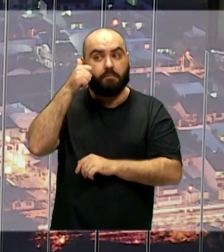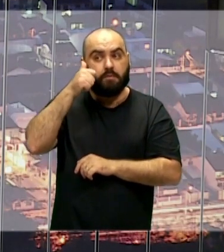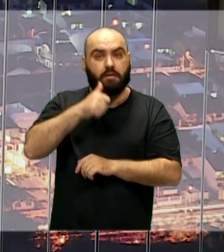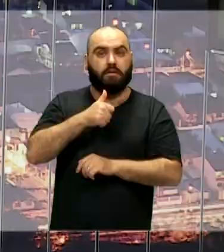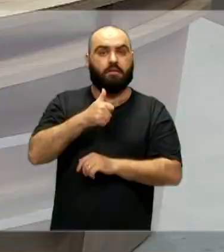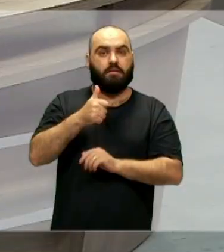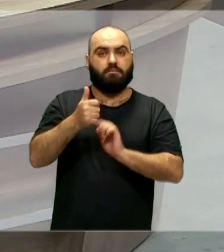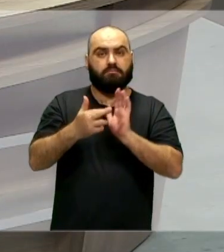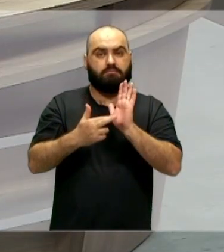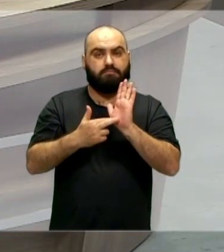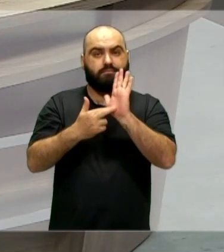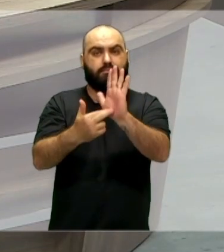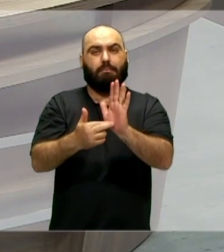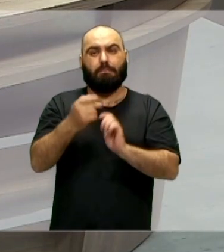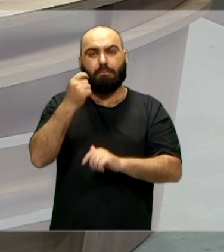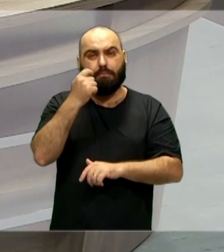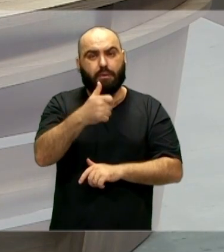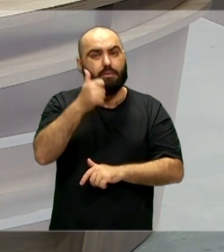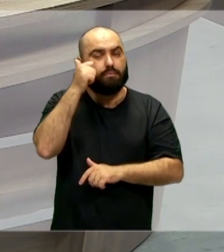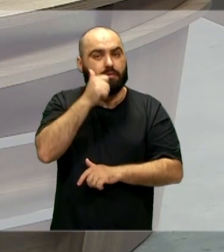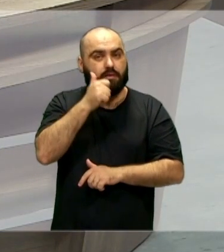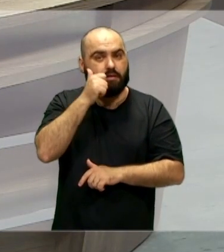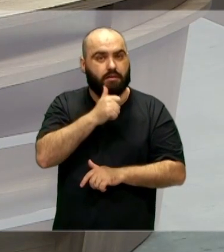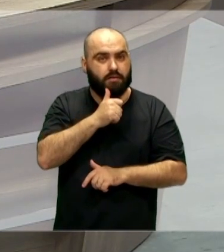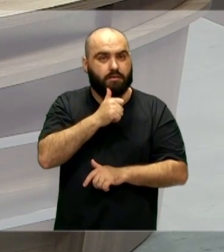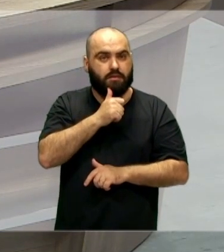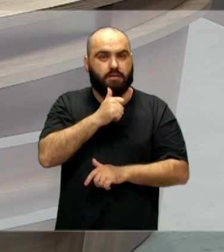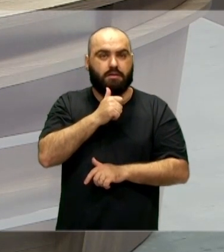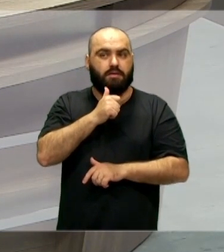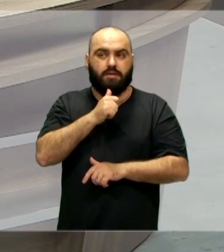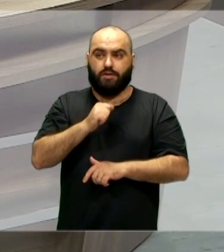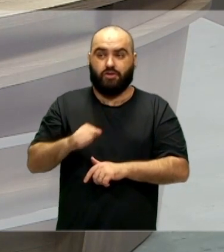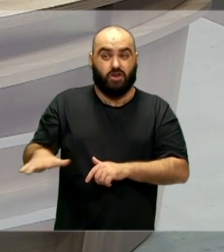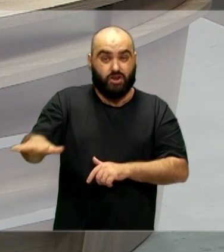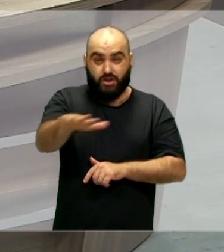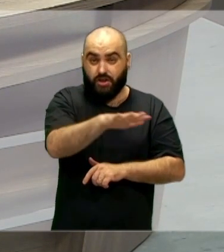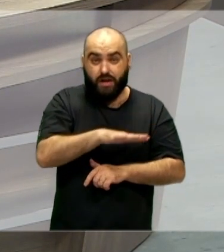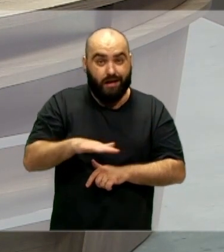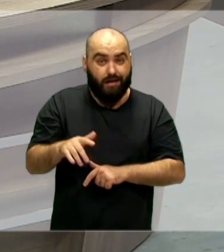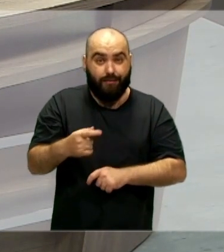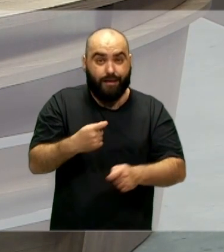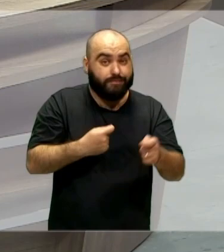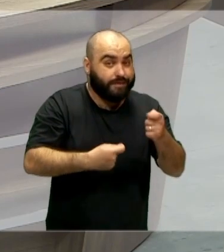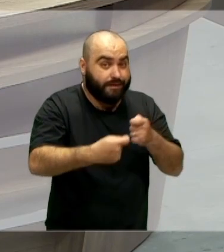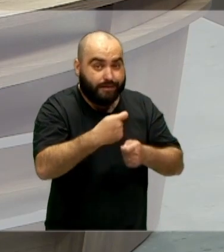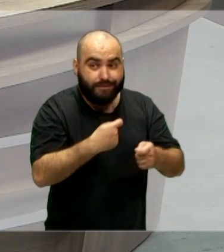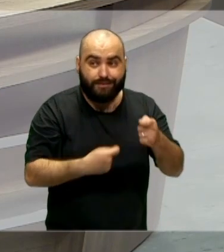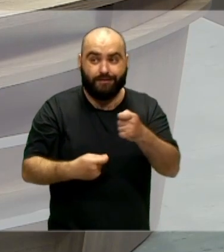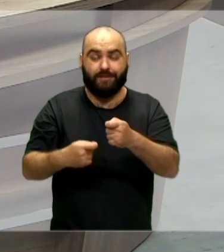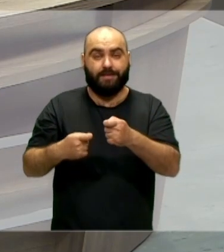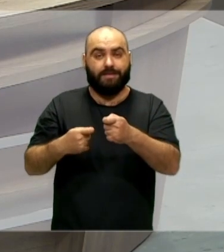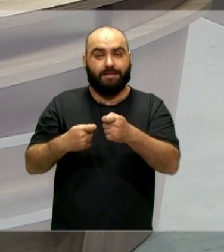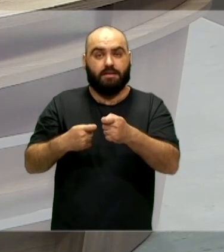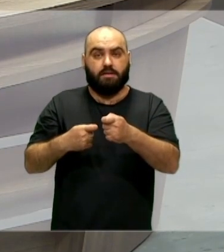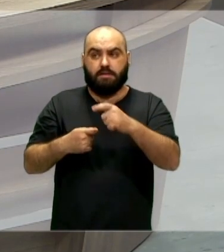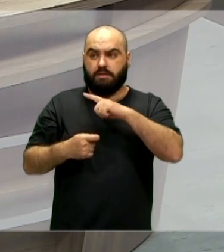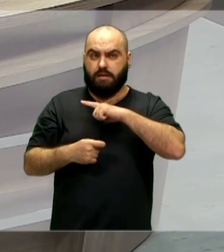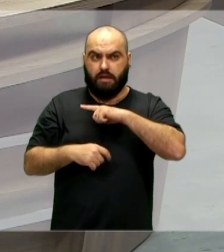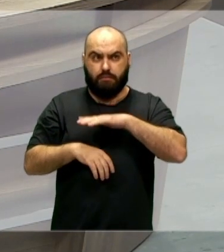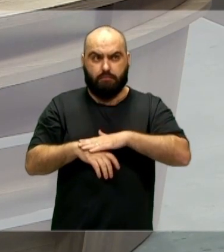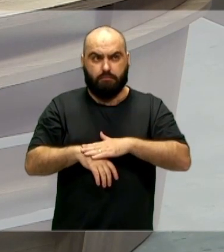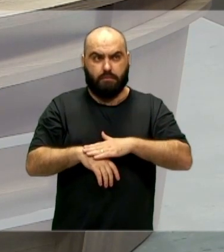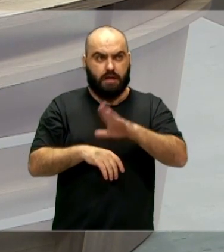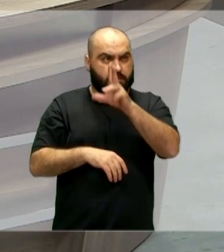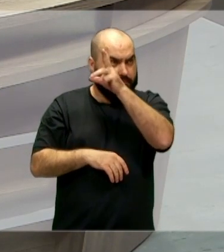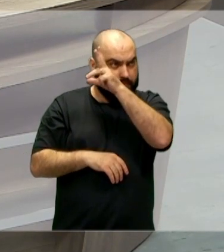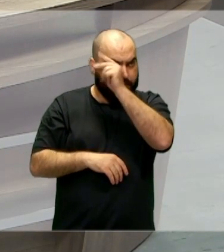nas câmaras e nos parlamentos em geral e até nas administrações, né? Acho que até tem mais prefeita do que